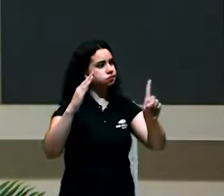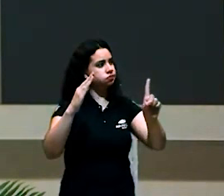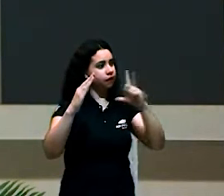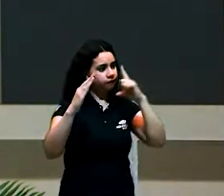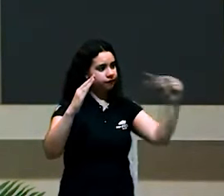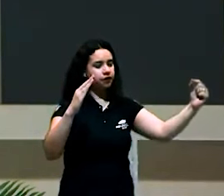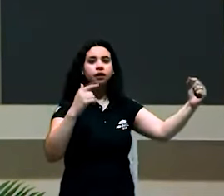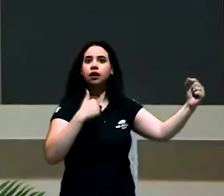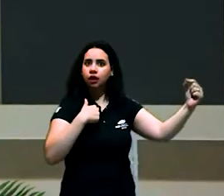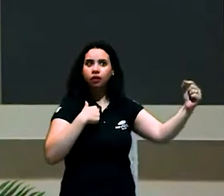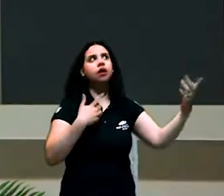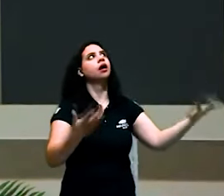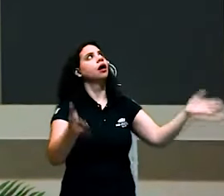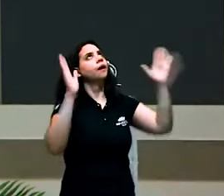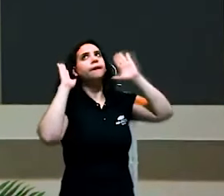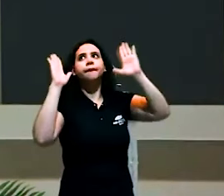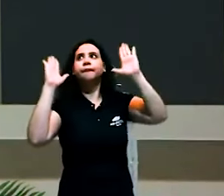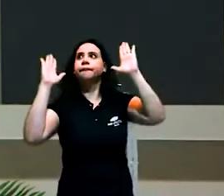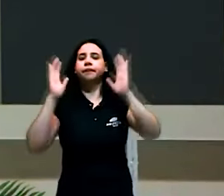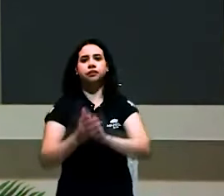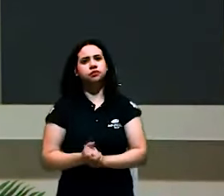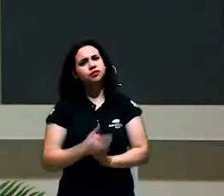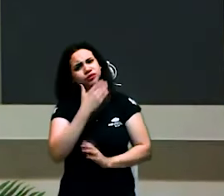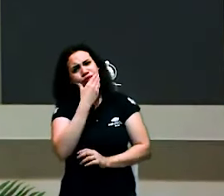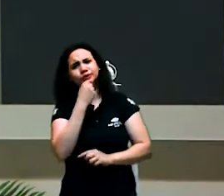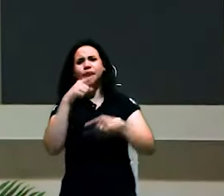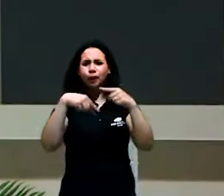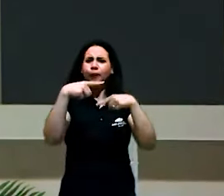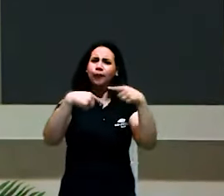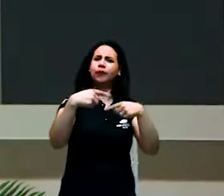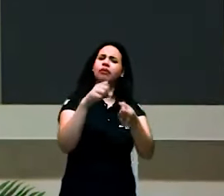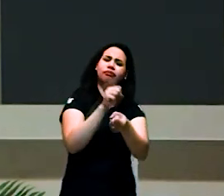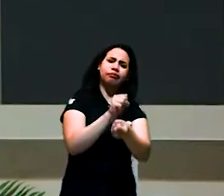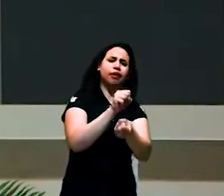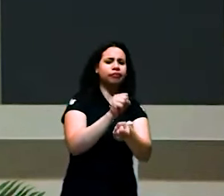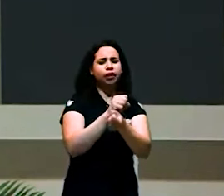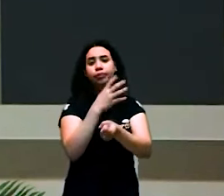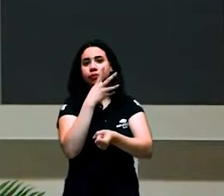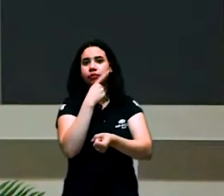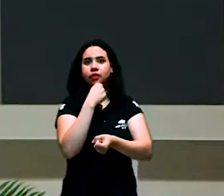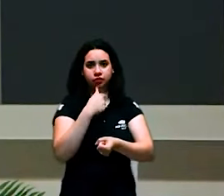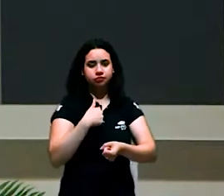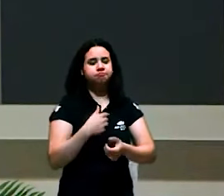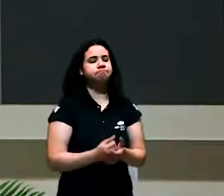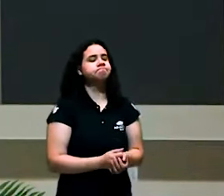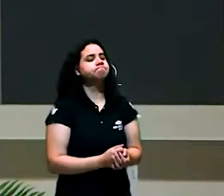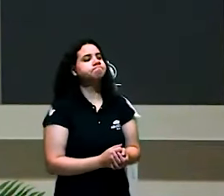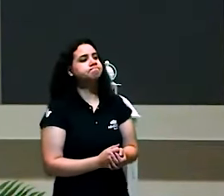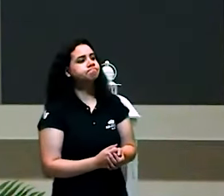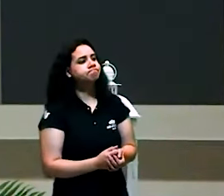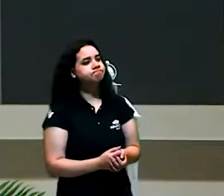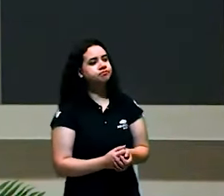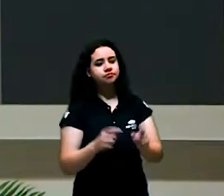carro dele. Ele não vinha, aí eu voltei, fechei o portão, voltei para lá, e ele me